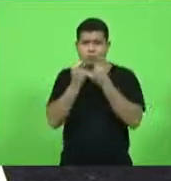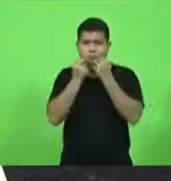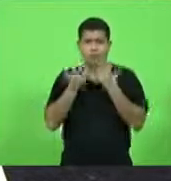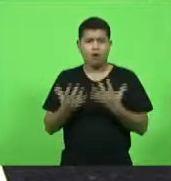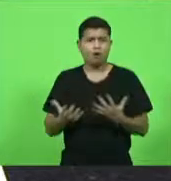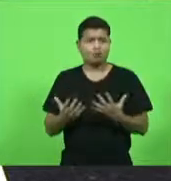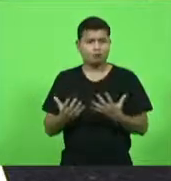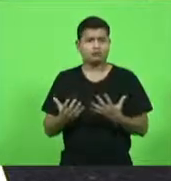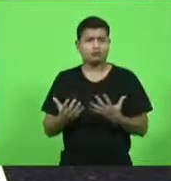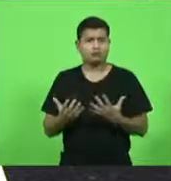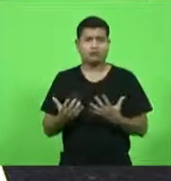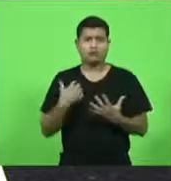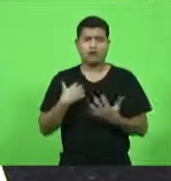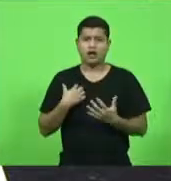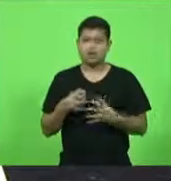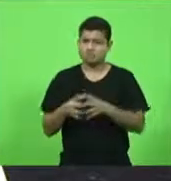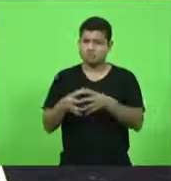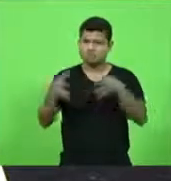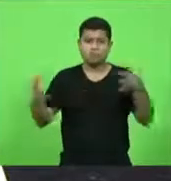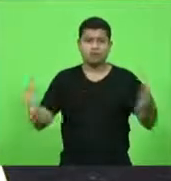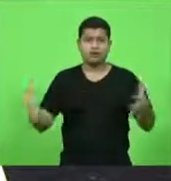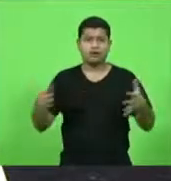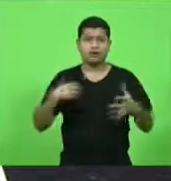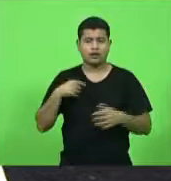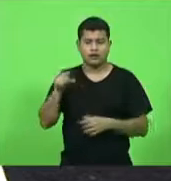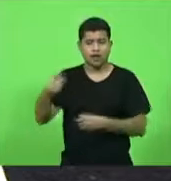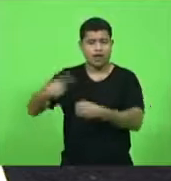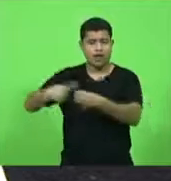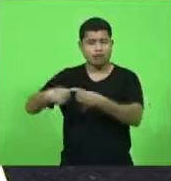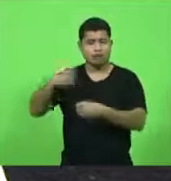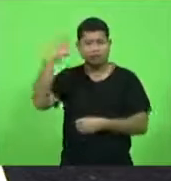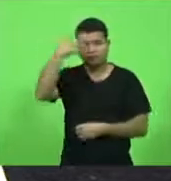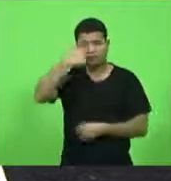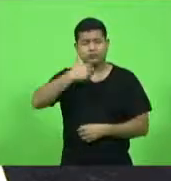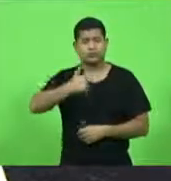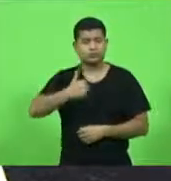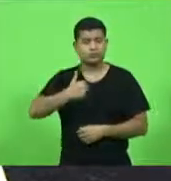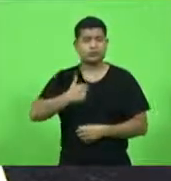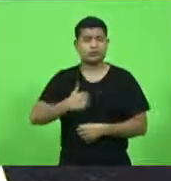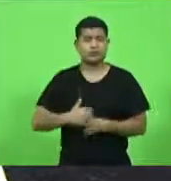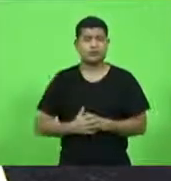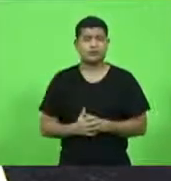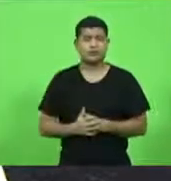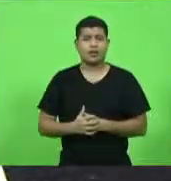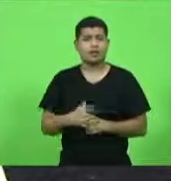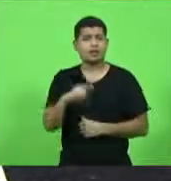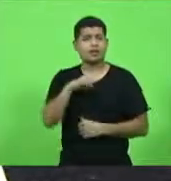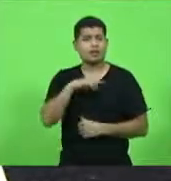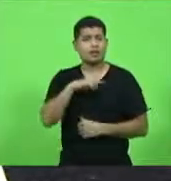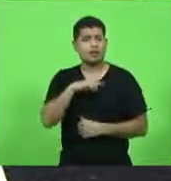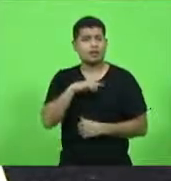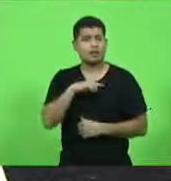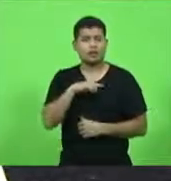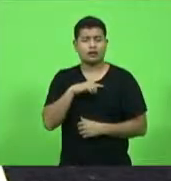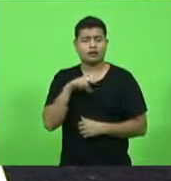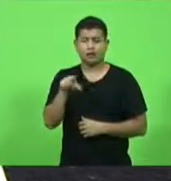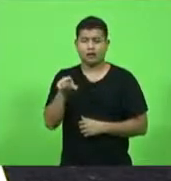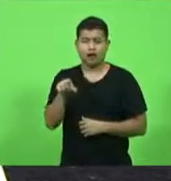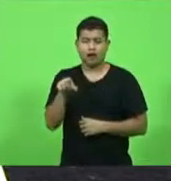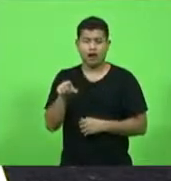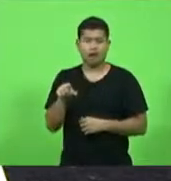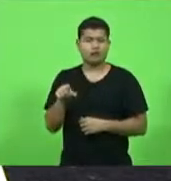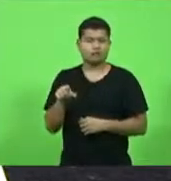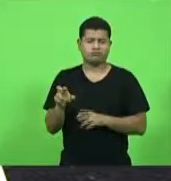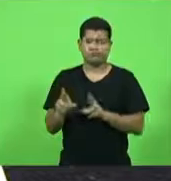extraordinário, gigantesco. Uma cidade bonita, uma cidade que tem um diferencial que